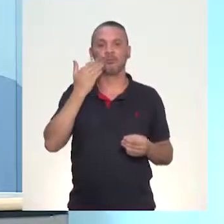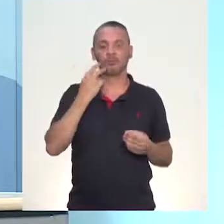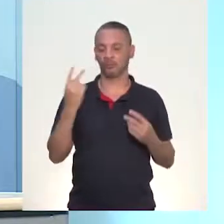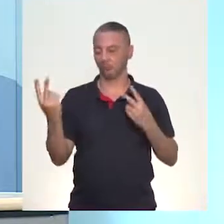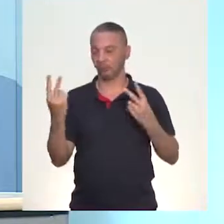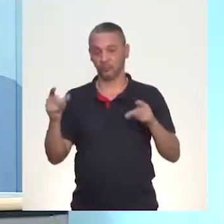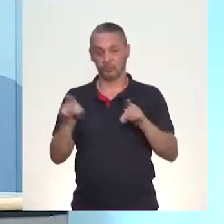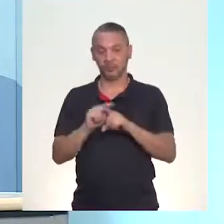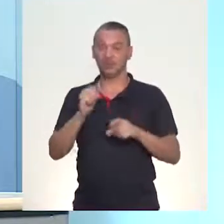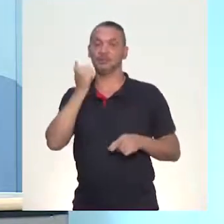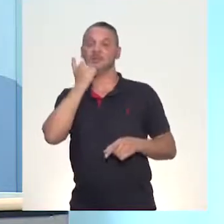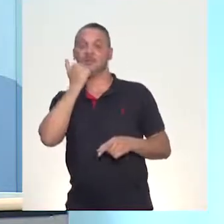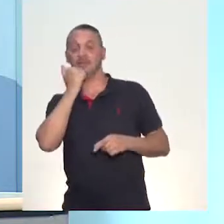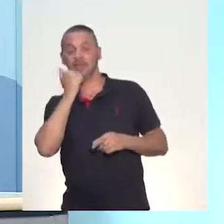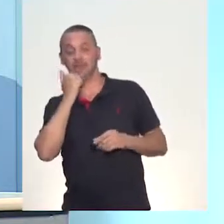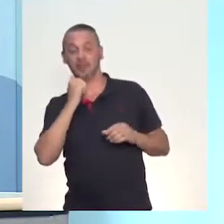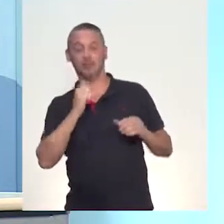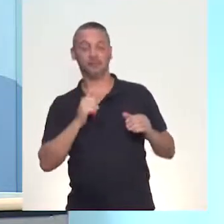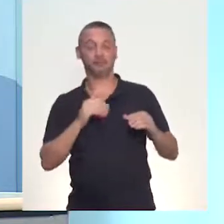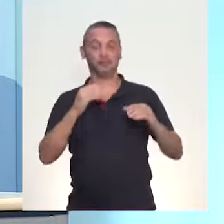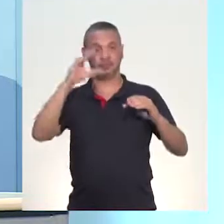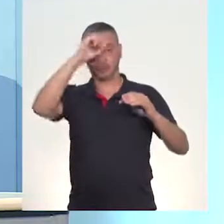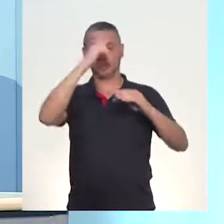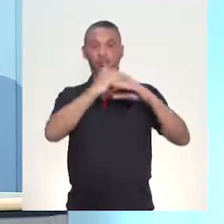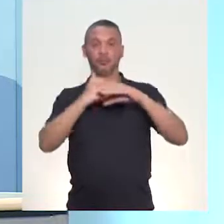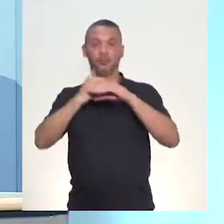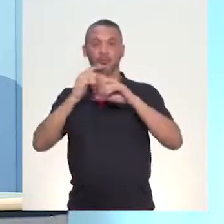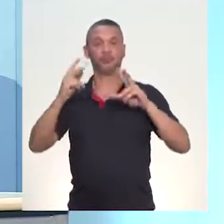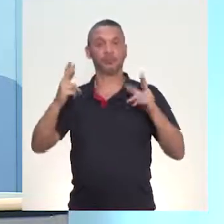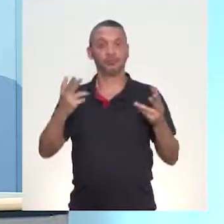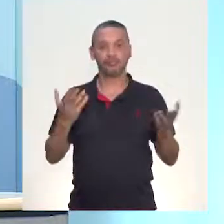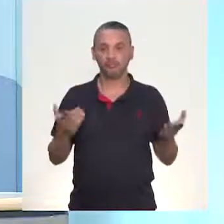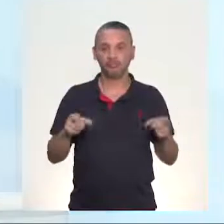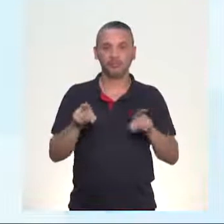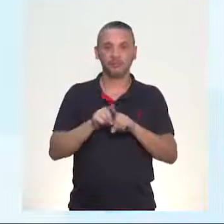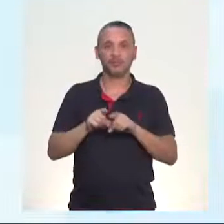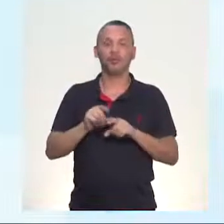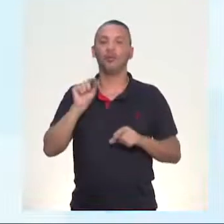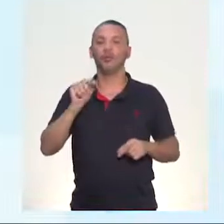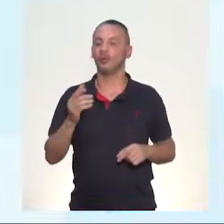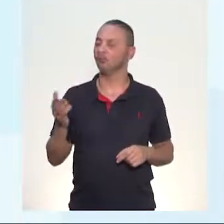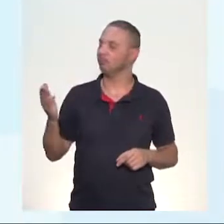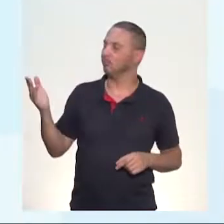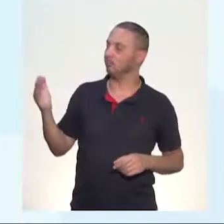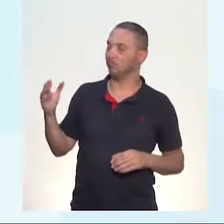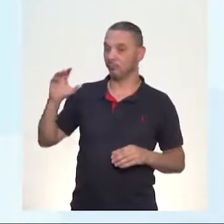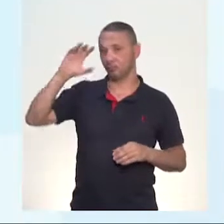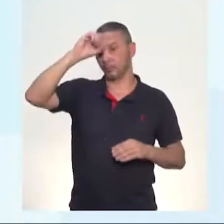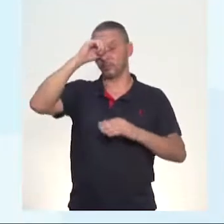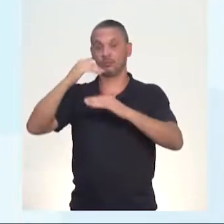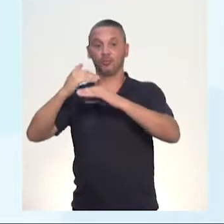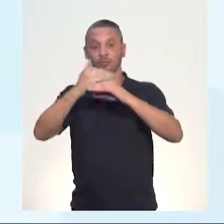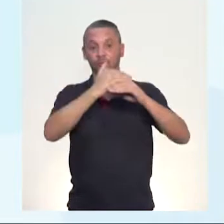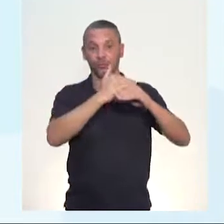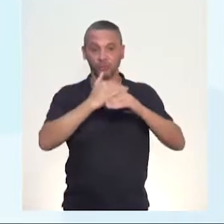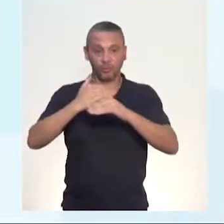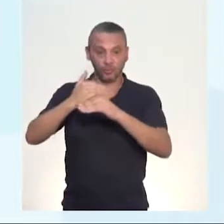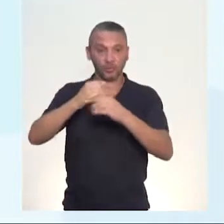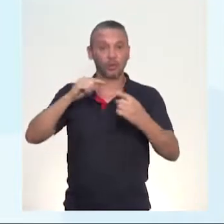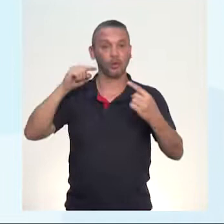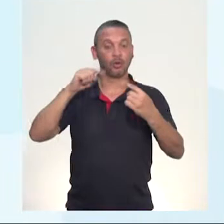vamos falar o que delas? Vamos falar isso. Então, que o senso comum ele é subjetivo, que ele opera